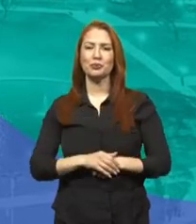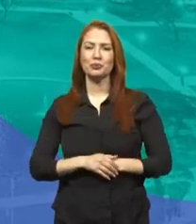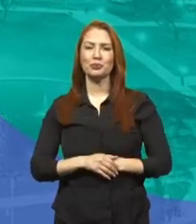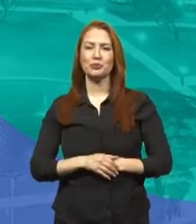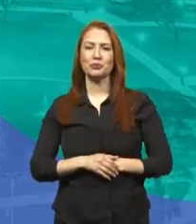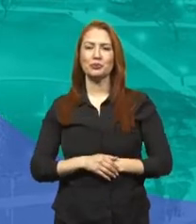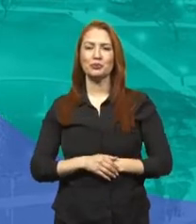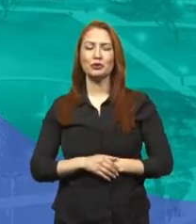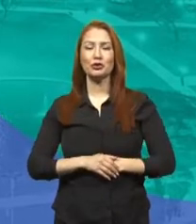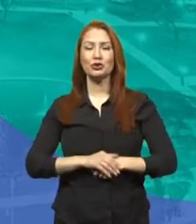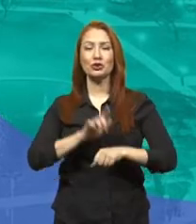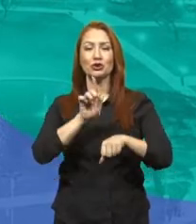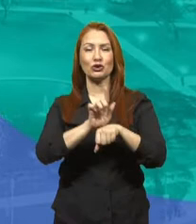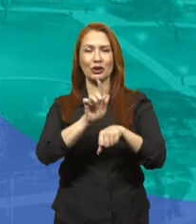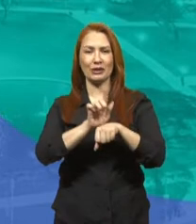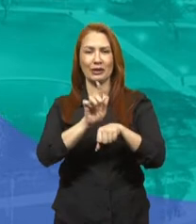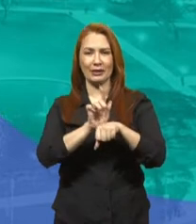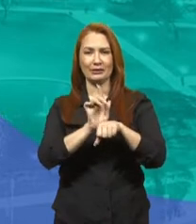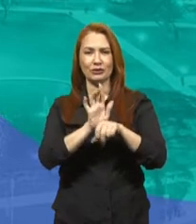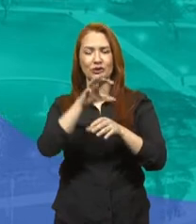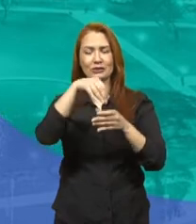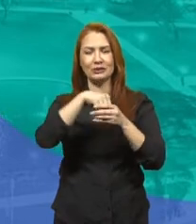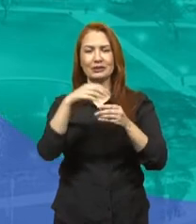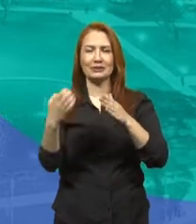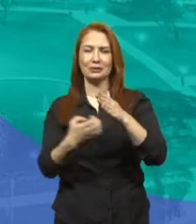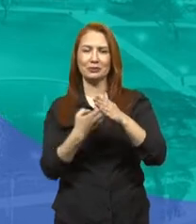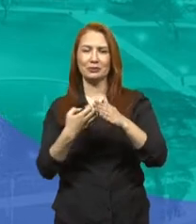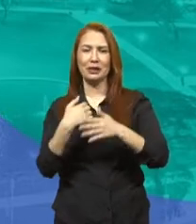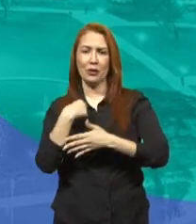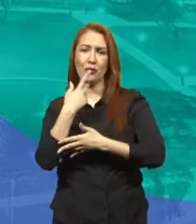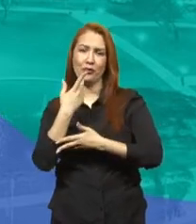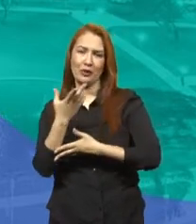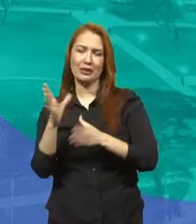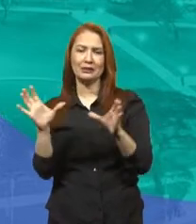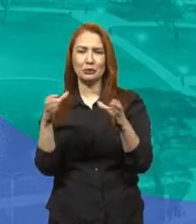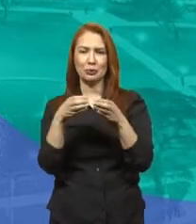de gerenciamento da cooperativa. Eu digo uma equipe porque